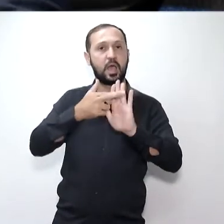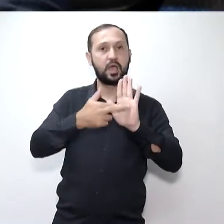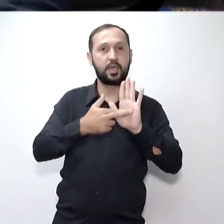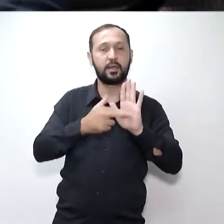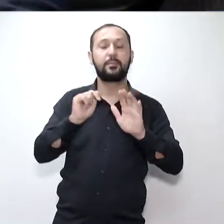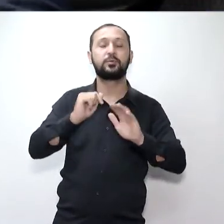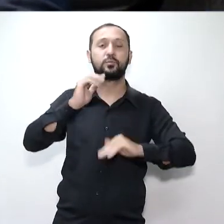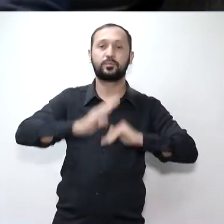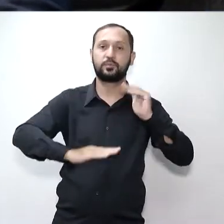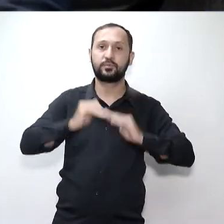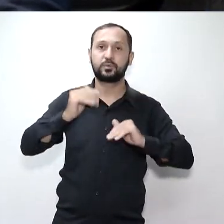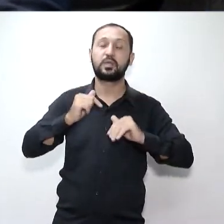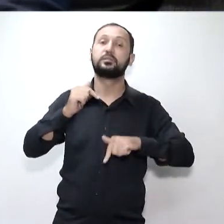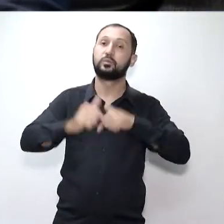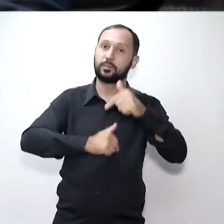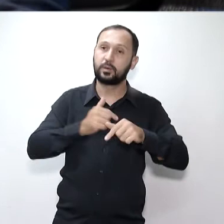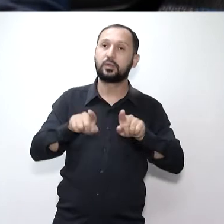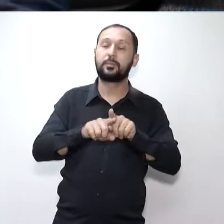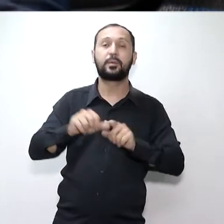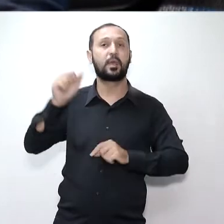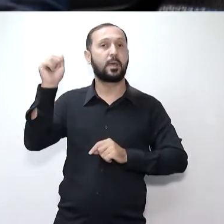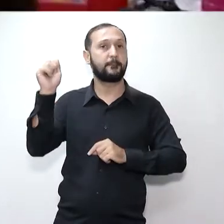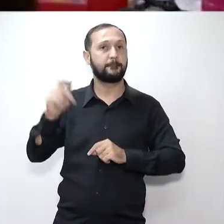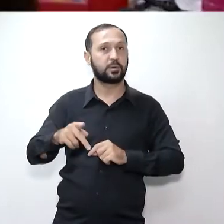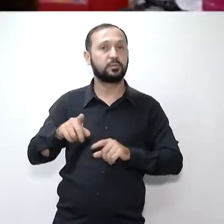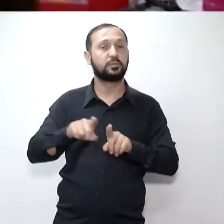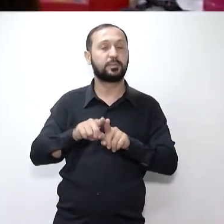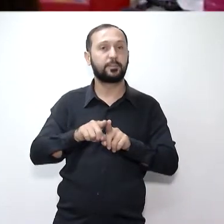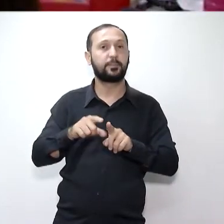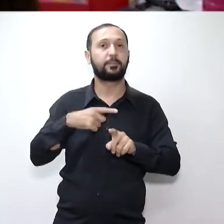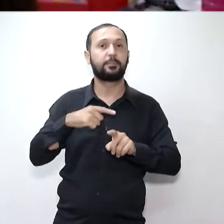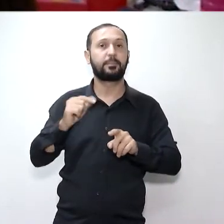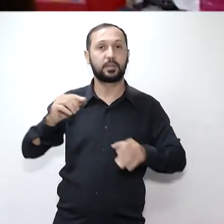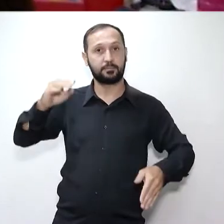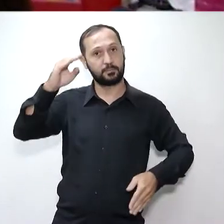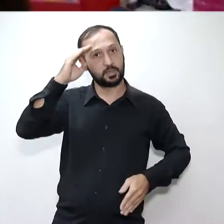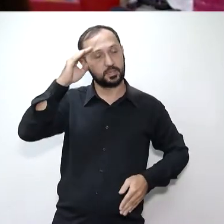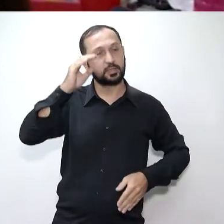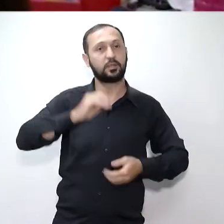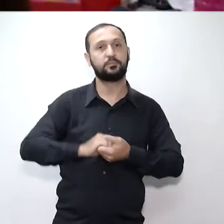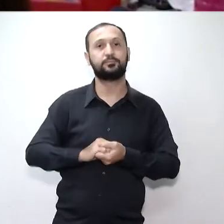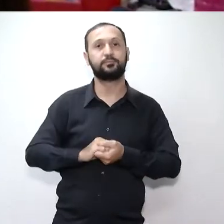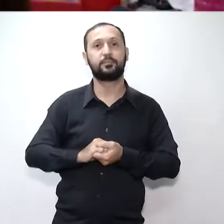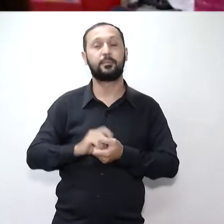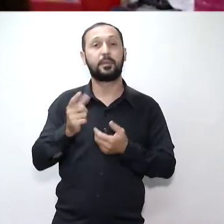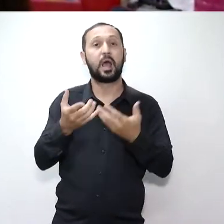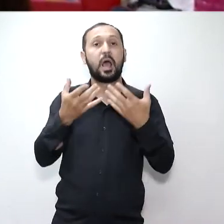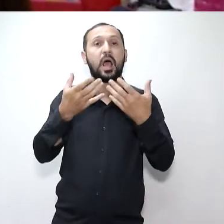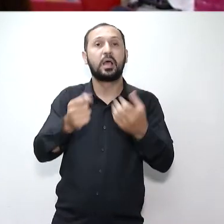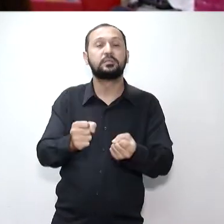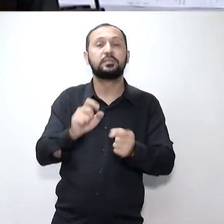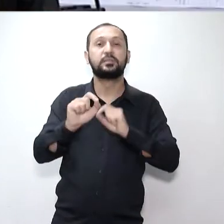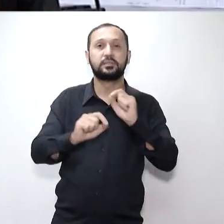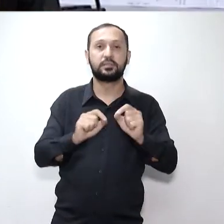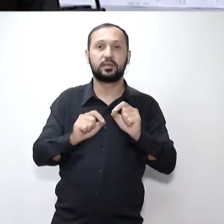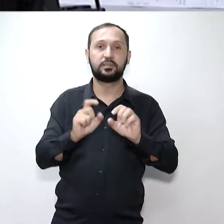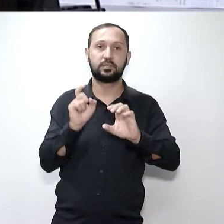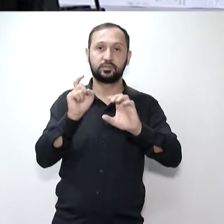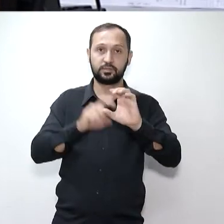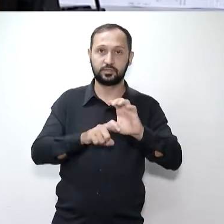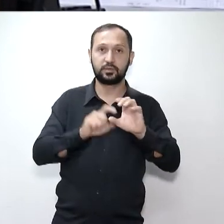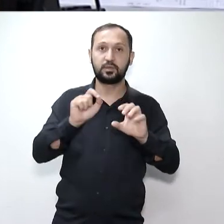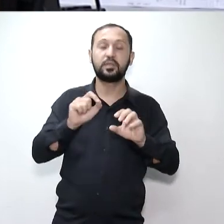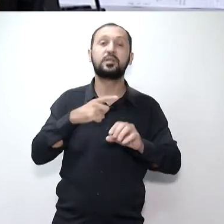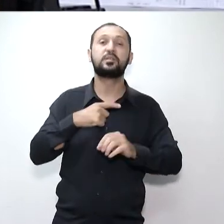emendas e agora segue para a redação final. A regra é válida aos funcionários ativos e inativos,